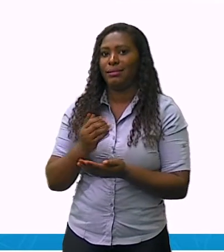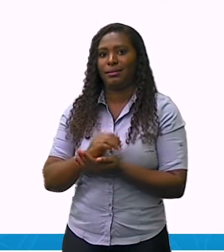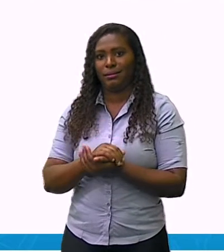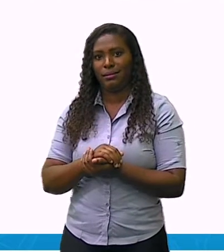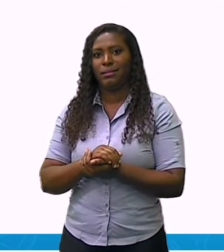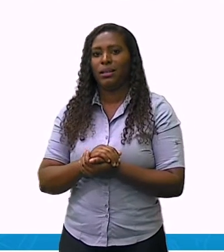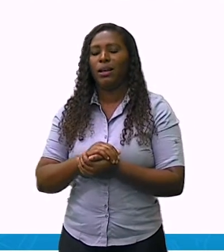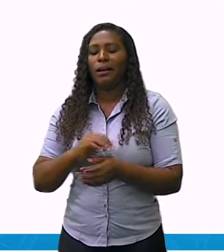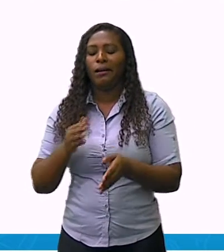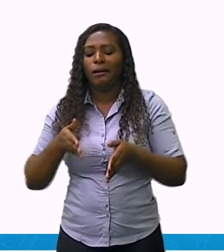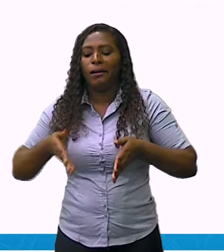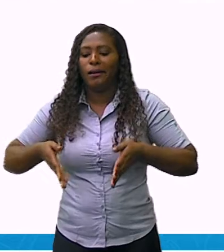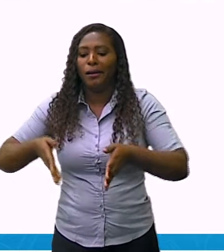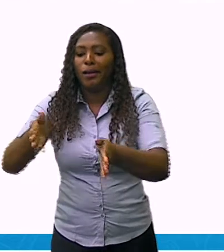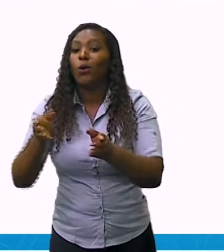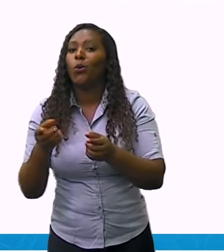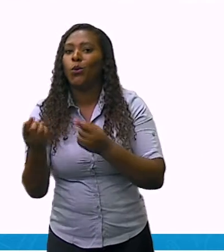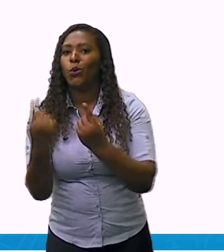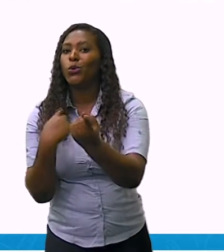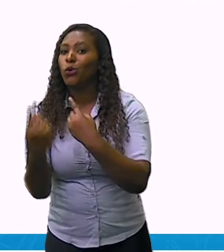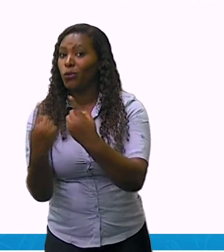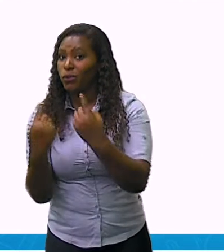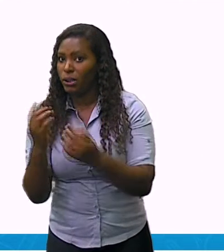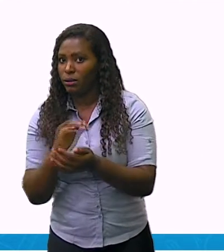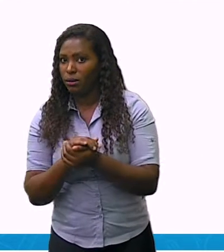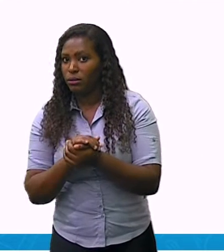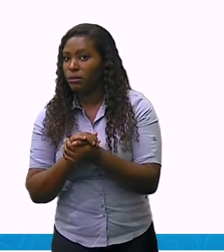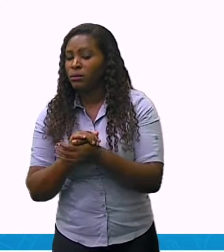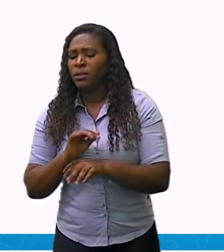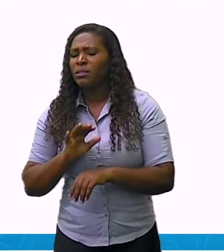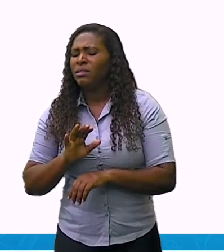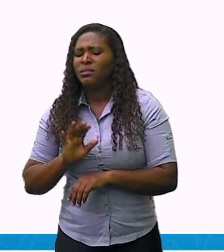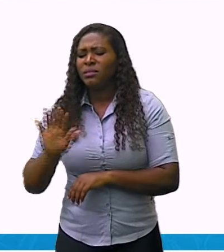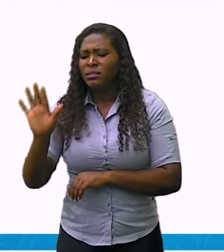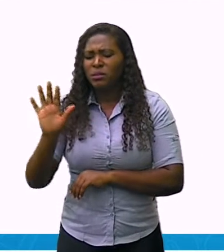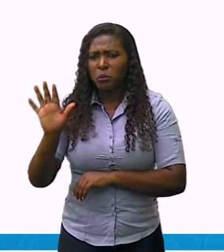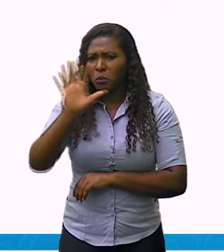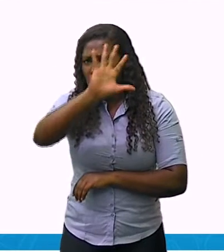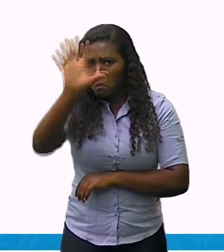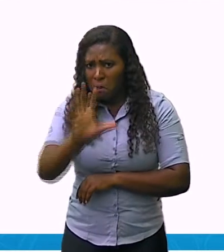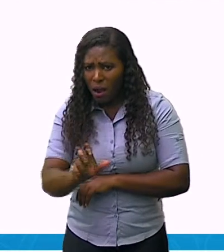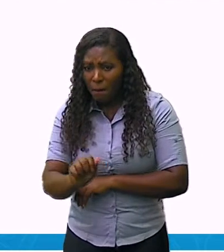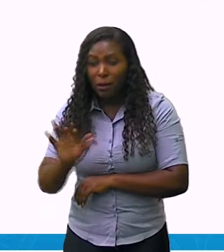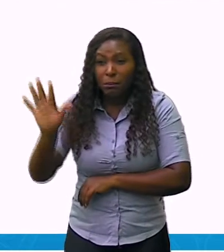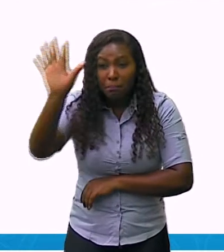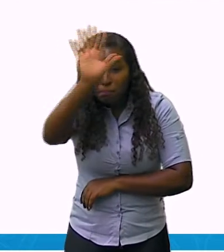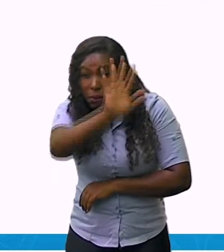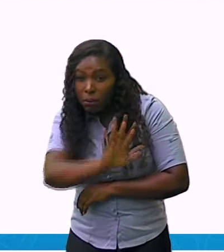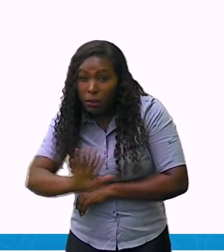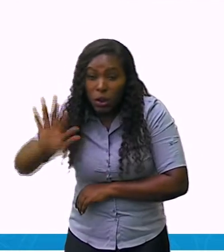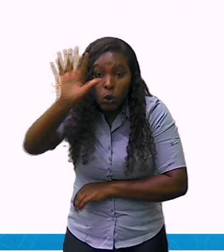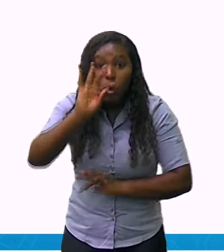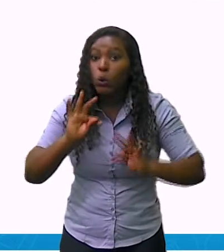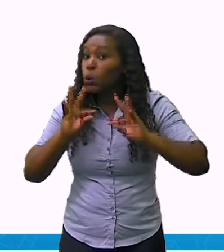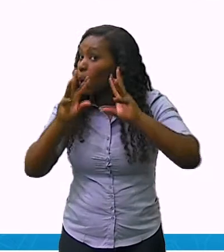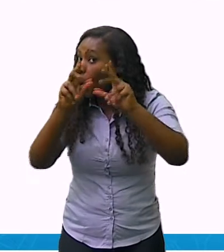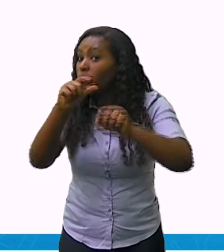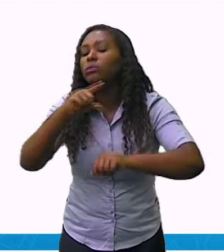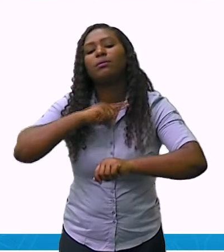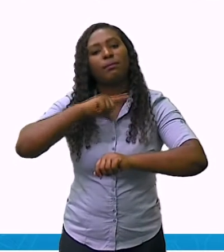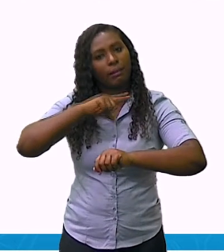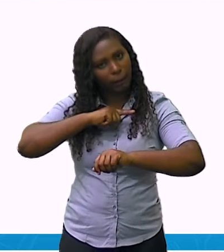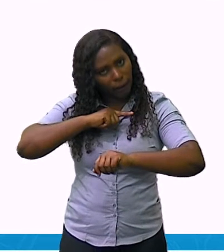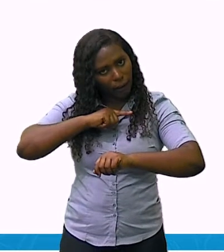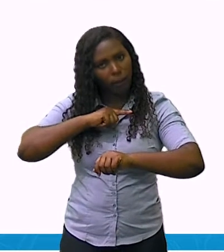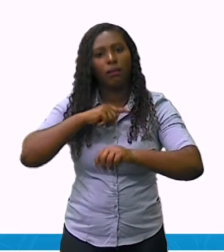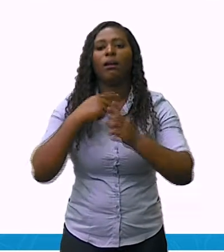existem rodovias em todas as regiões. De alguma forma, ela está ligando o território,